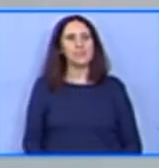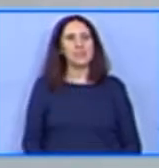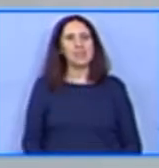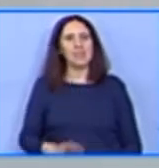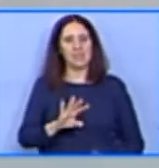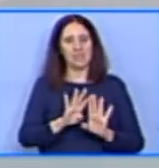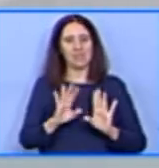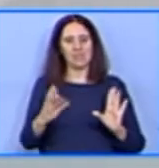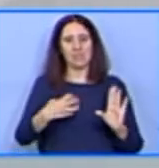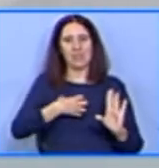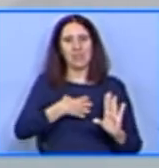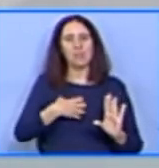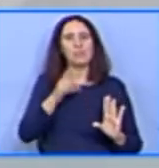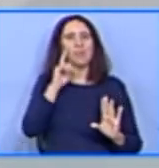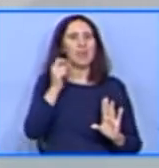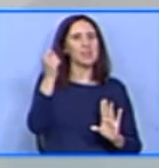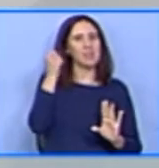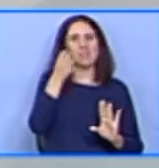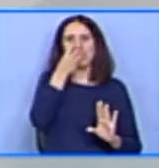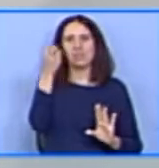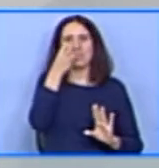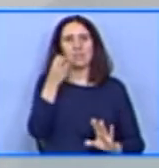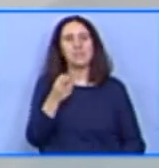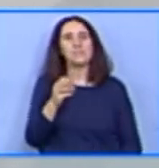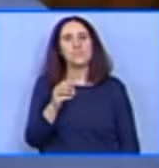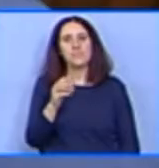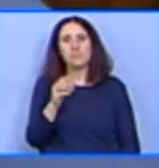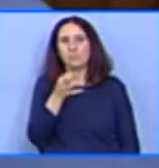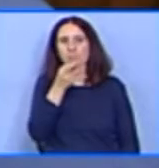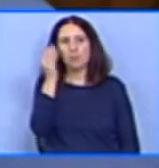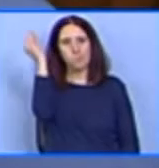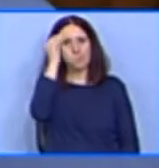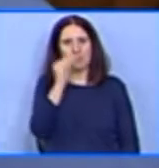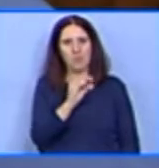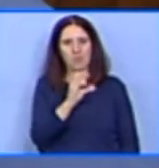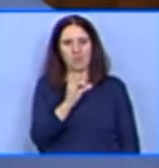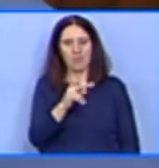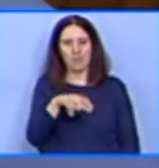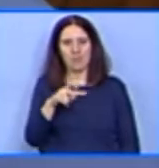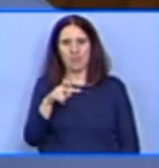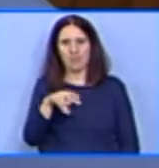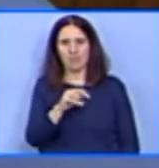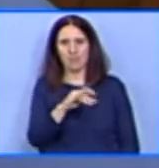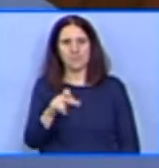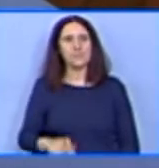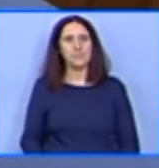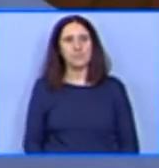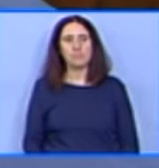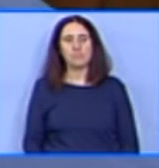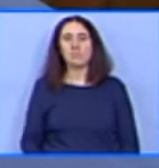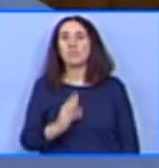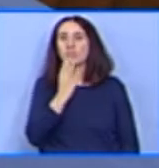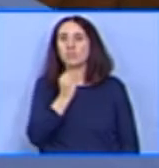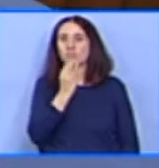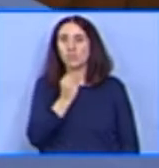que vem atrás gritando, não é? Pois, A mulher cananeia. É importante. Estão incomodados como o judaísmo sempre se incomodava, não